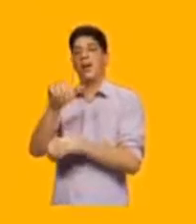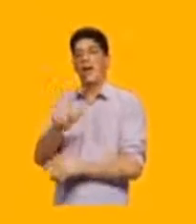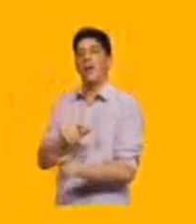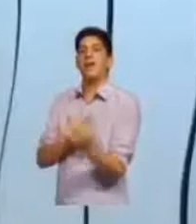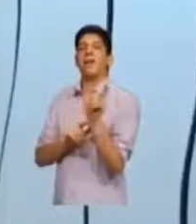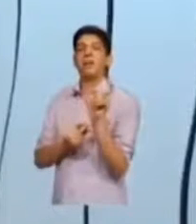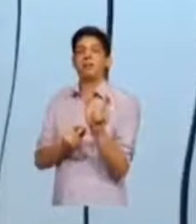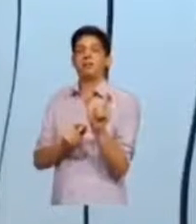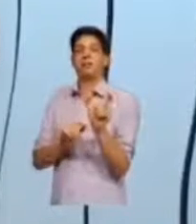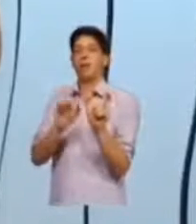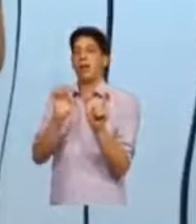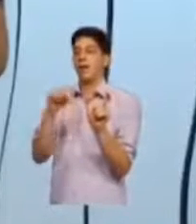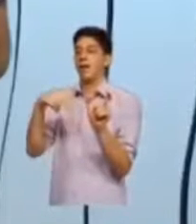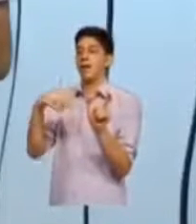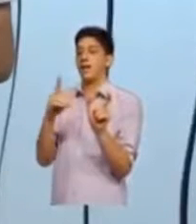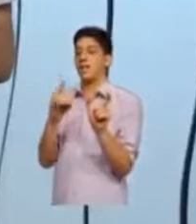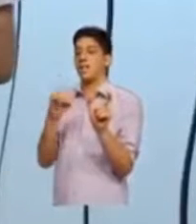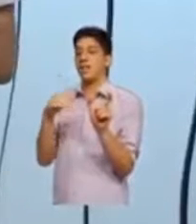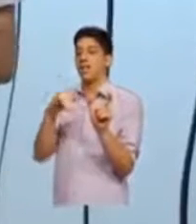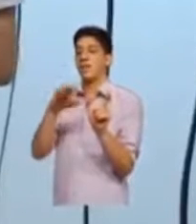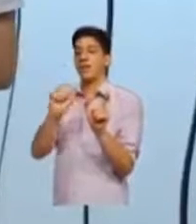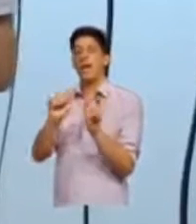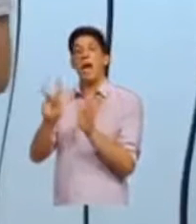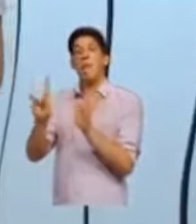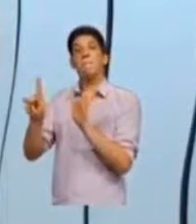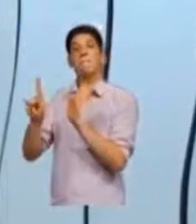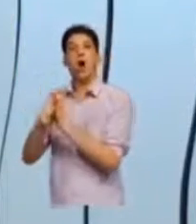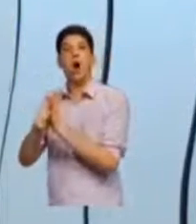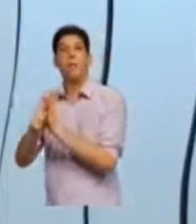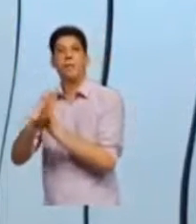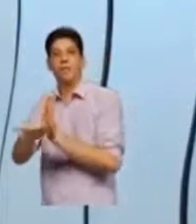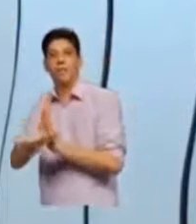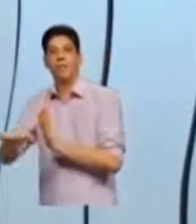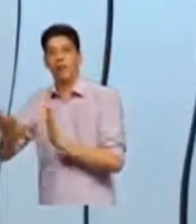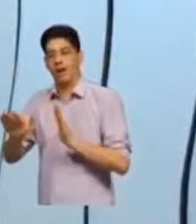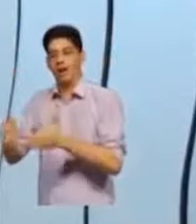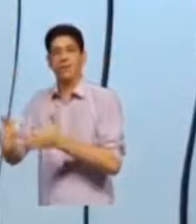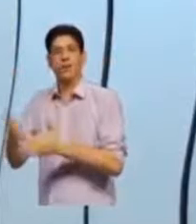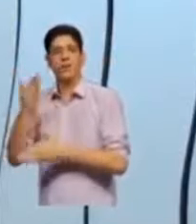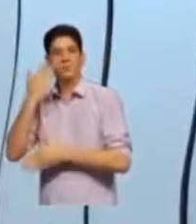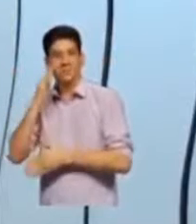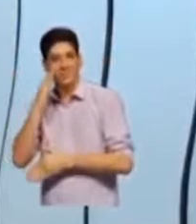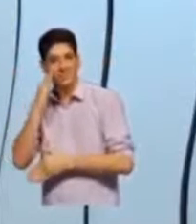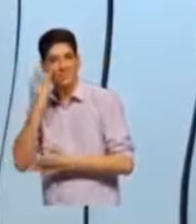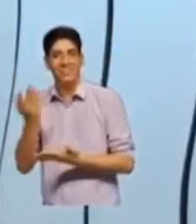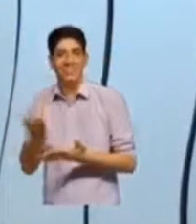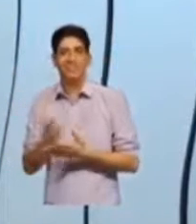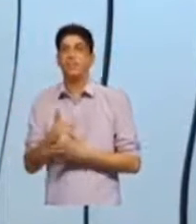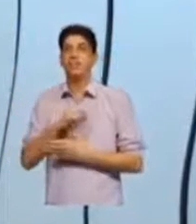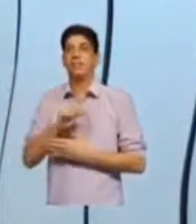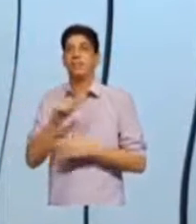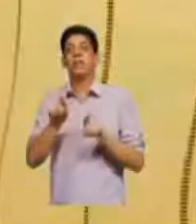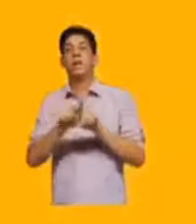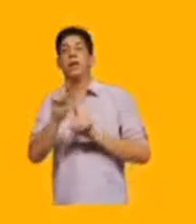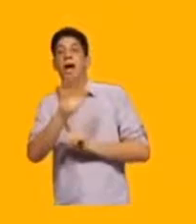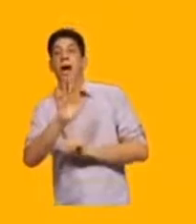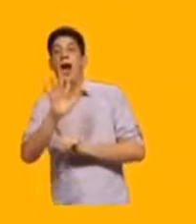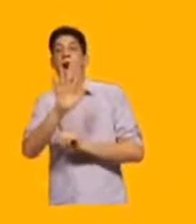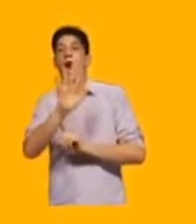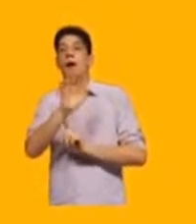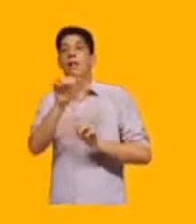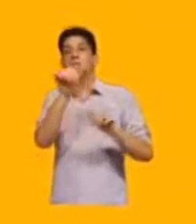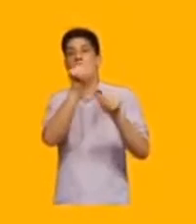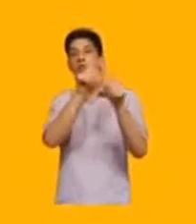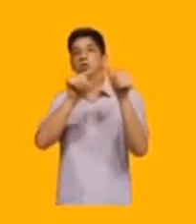como endêmica, específica dessa região. Aqui nós temos a área de transição, que vai